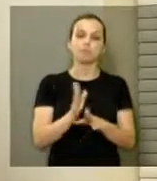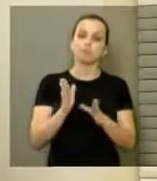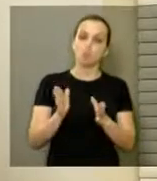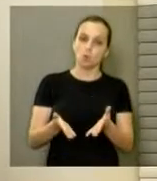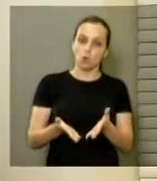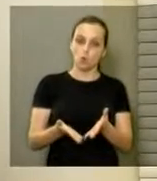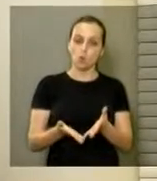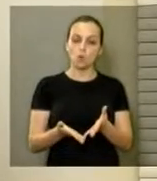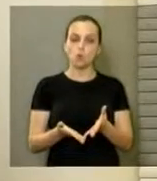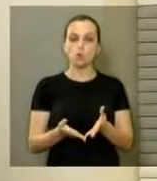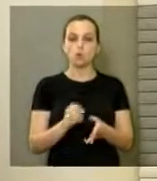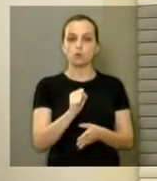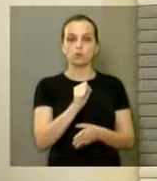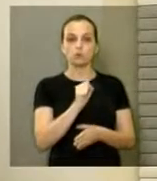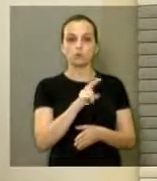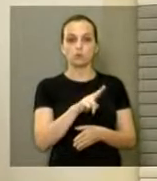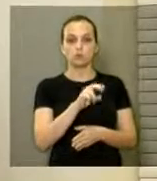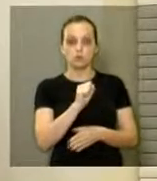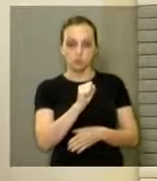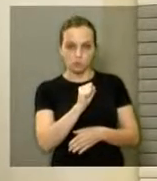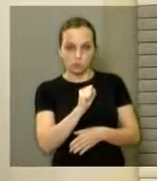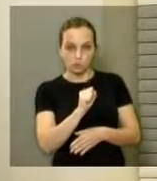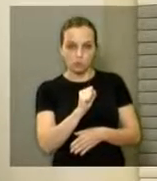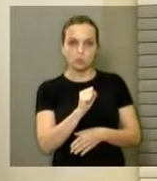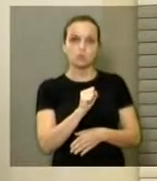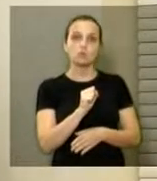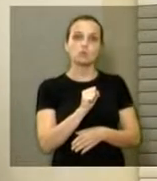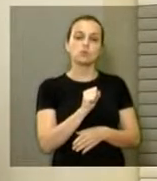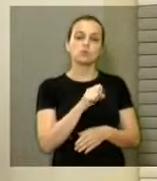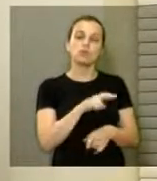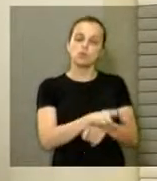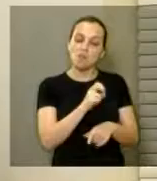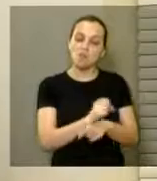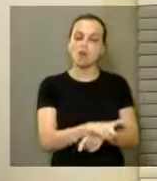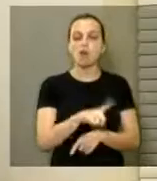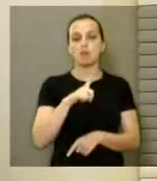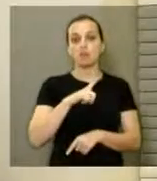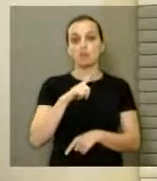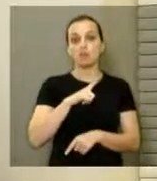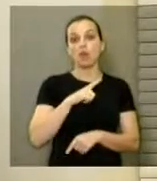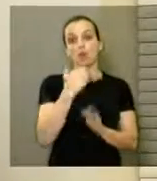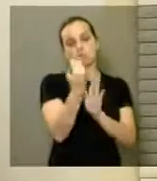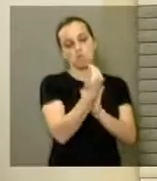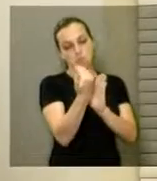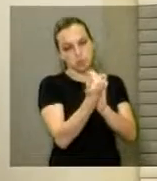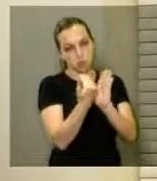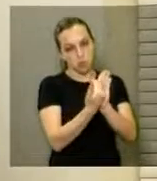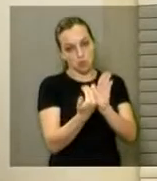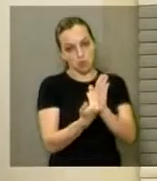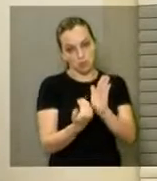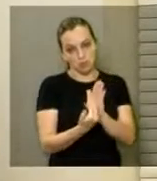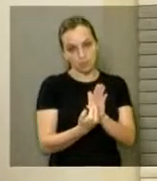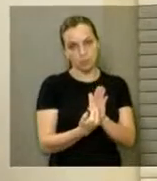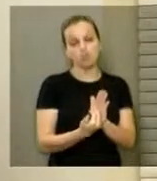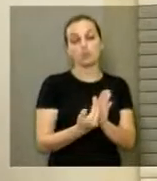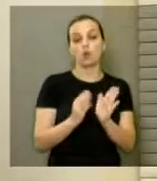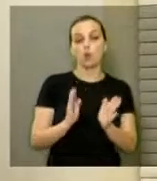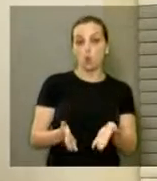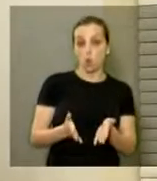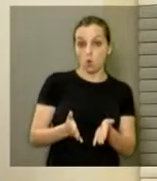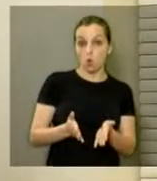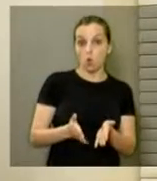de vagas que o SUS fornece para uma cidade são vários critérios. E hoje a demanda de